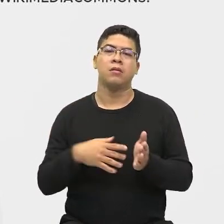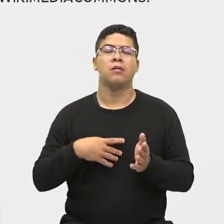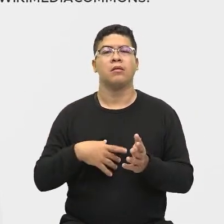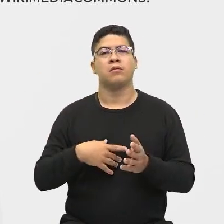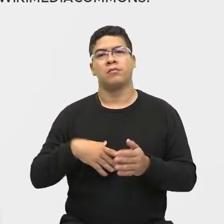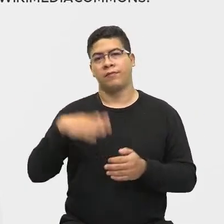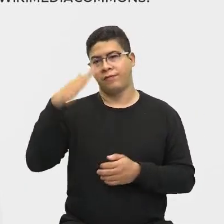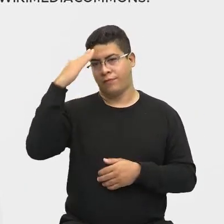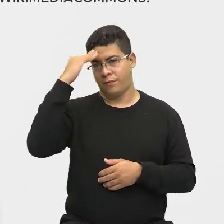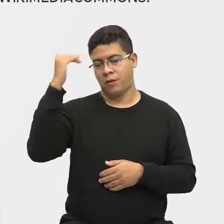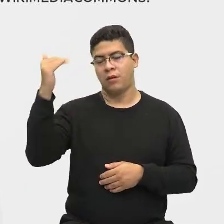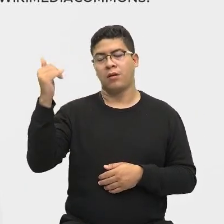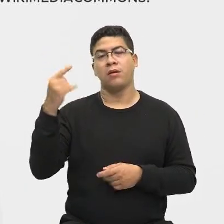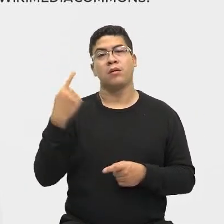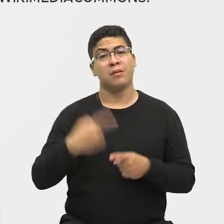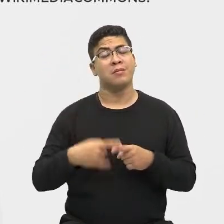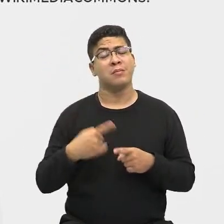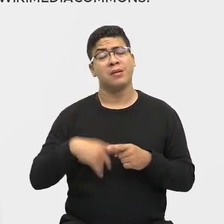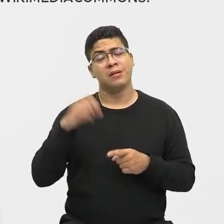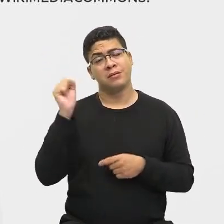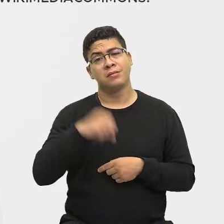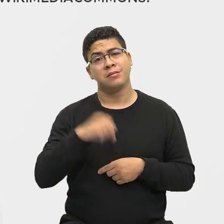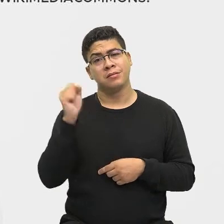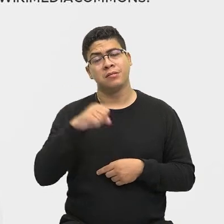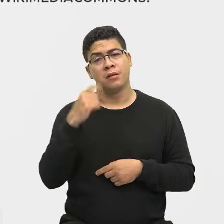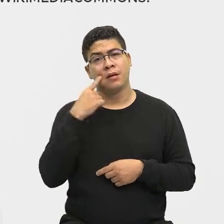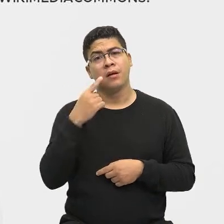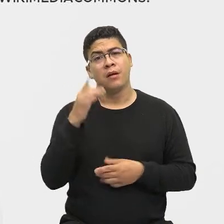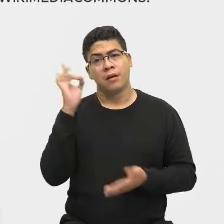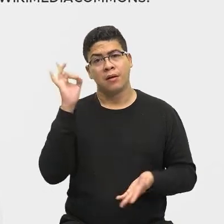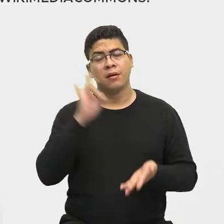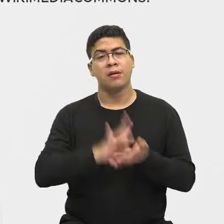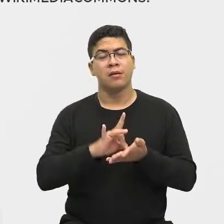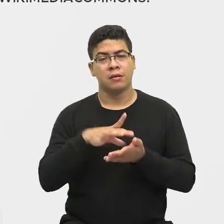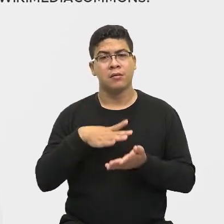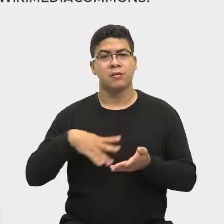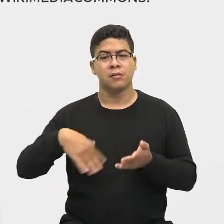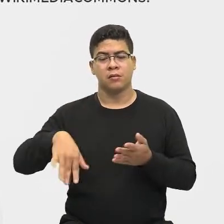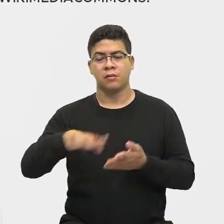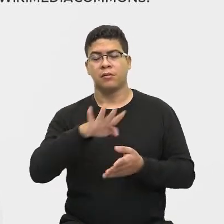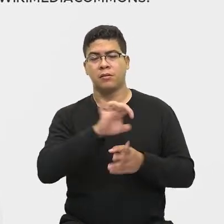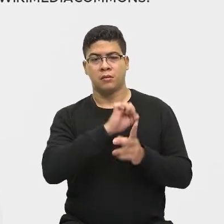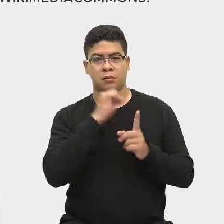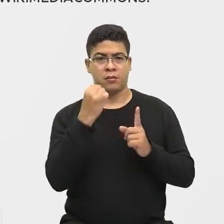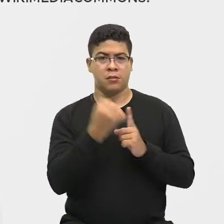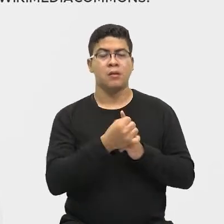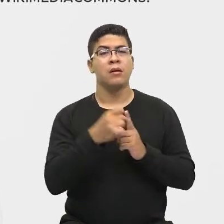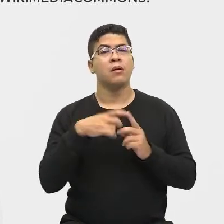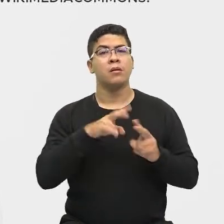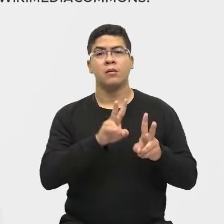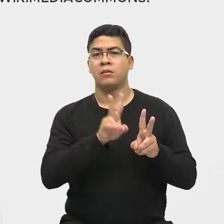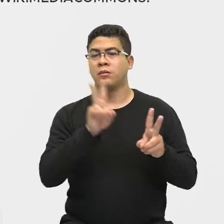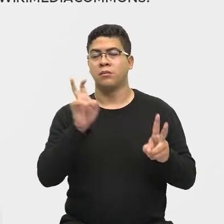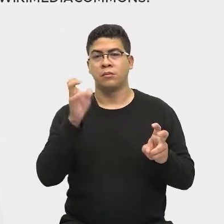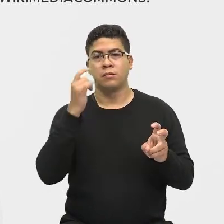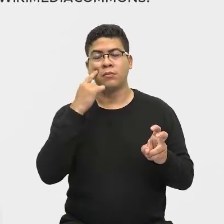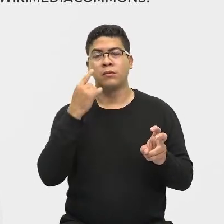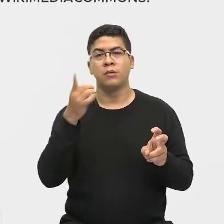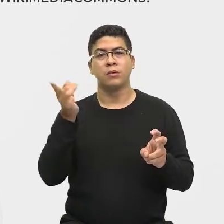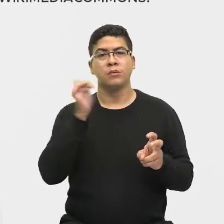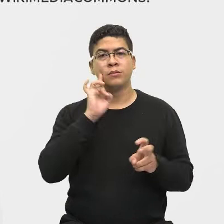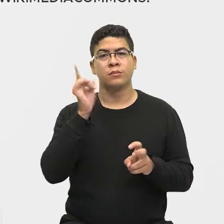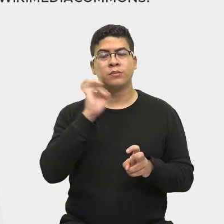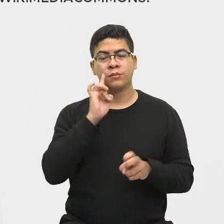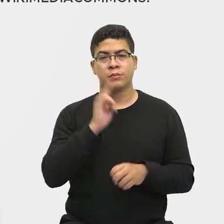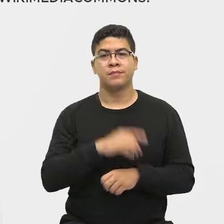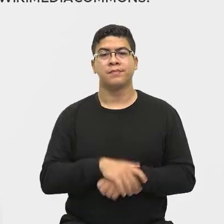por conta disso, né? Porque trabalha com a realidade do povo. Ele mostra temáticas do nosso dia a